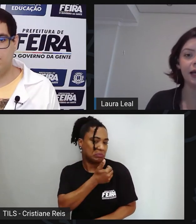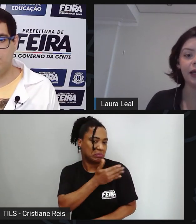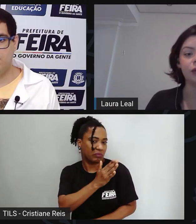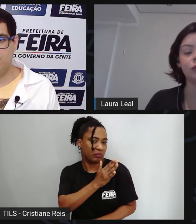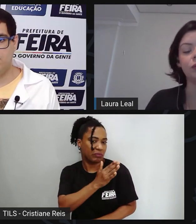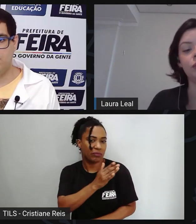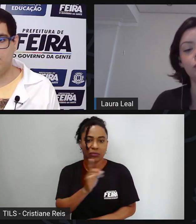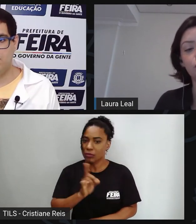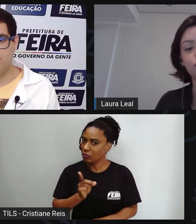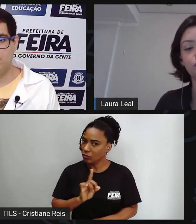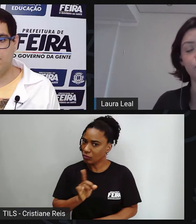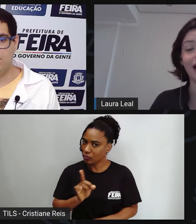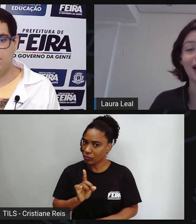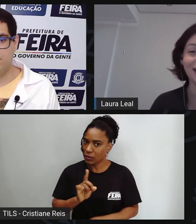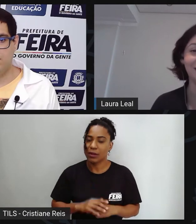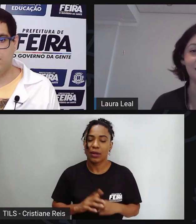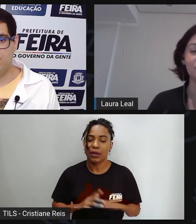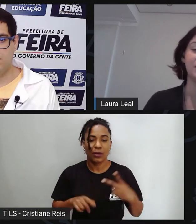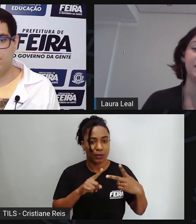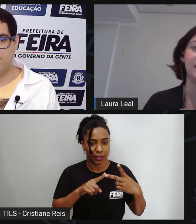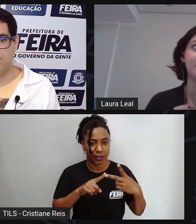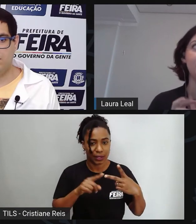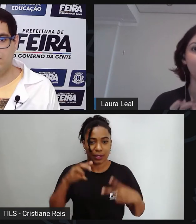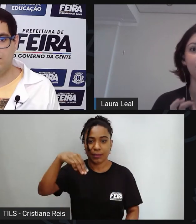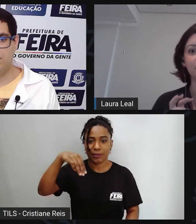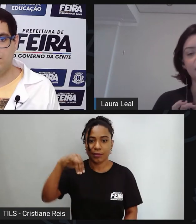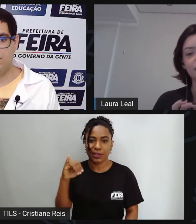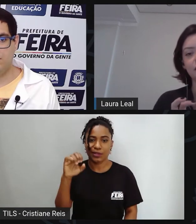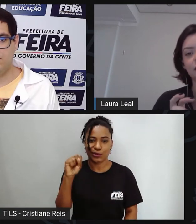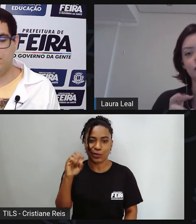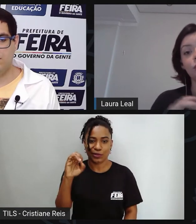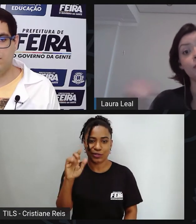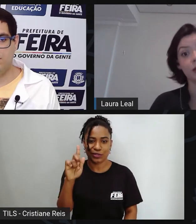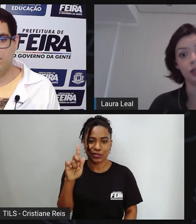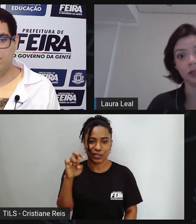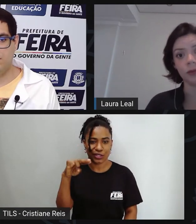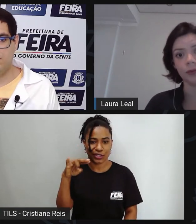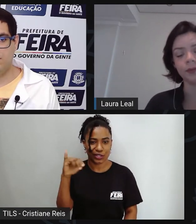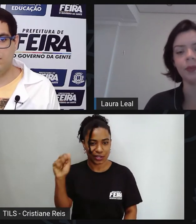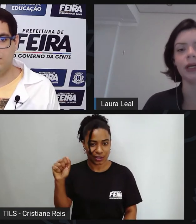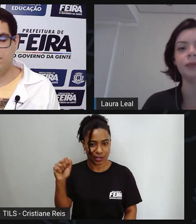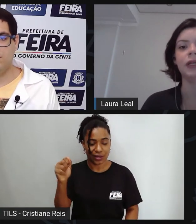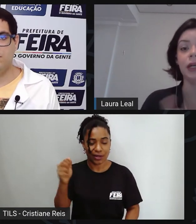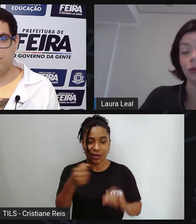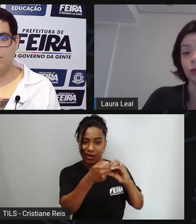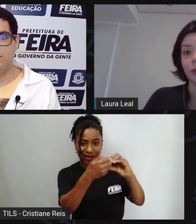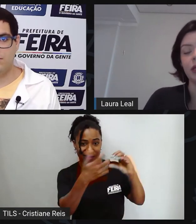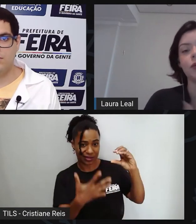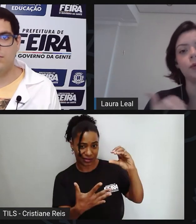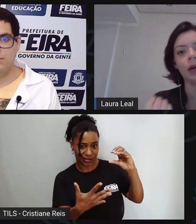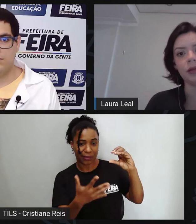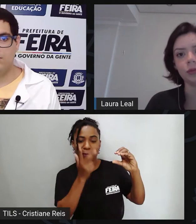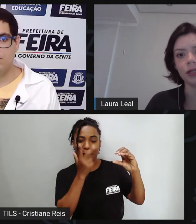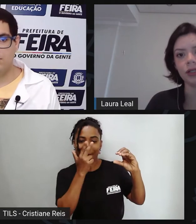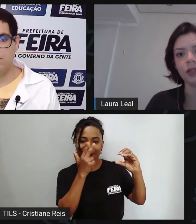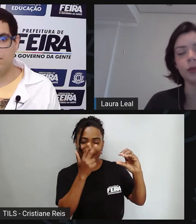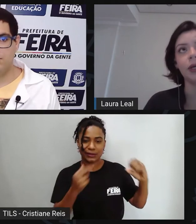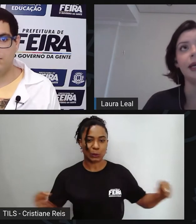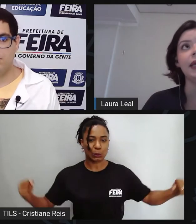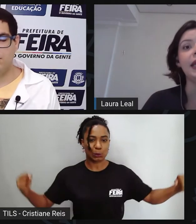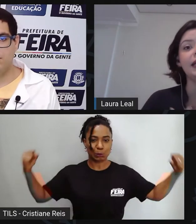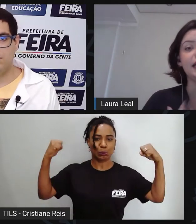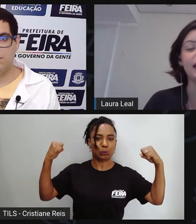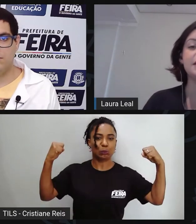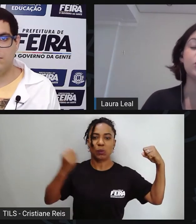ela é uma característica que é muito intrínseca do machismo, né? Não do feminismo, mas do